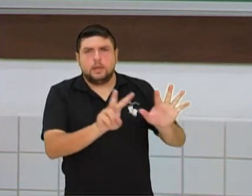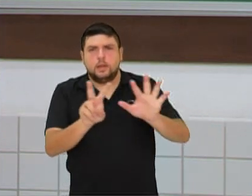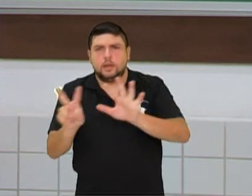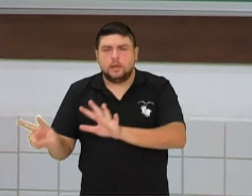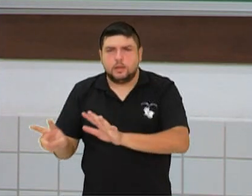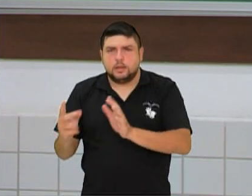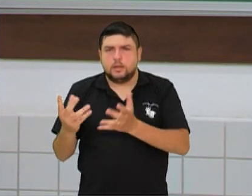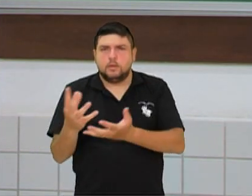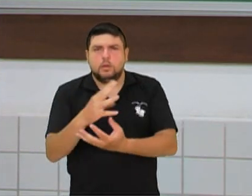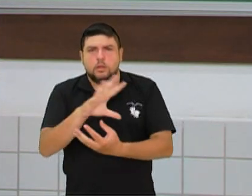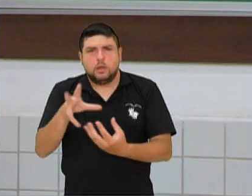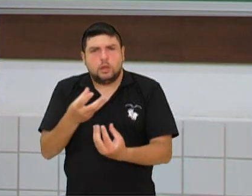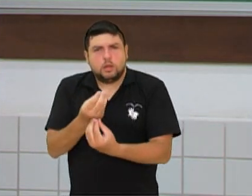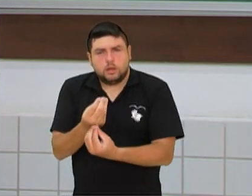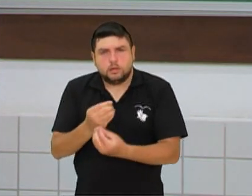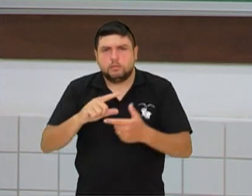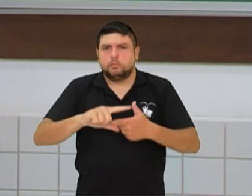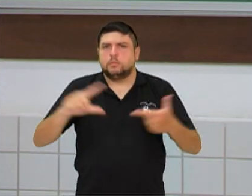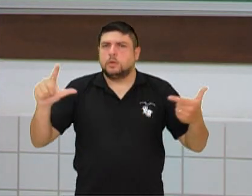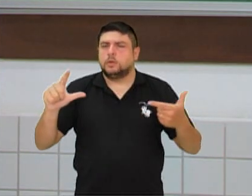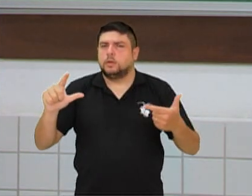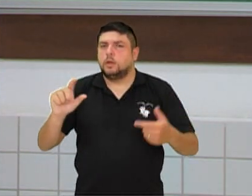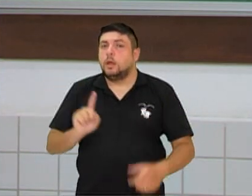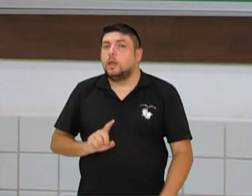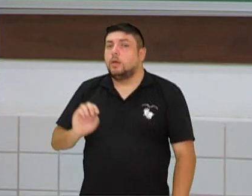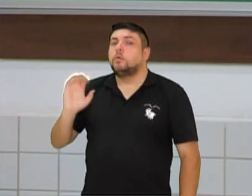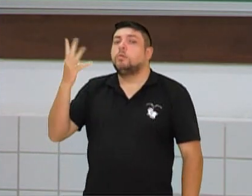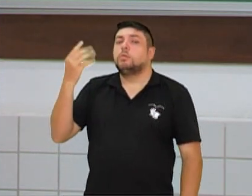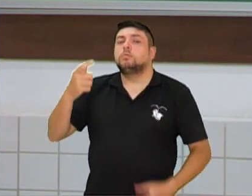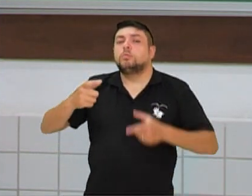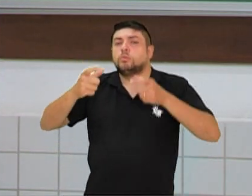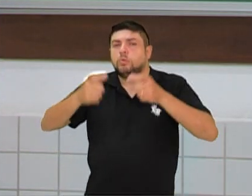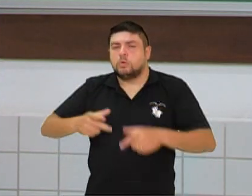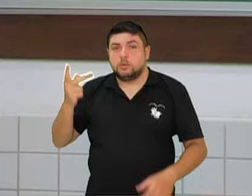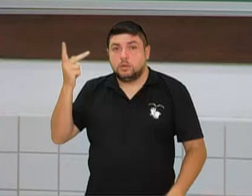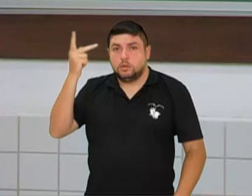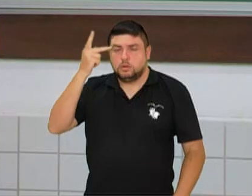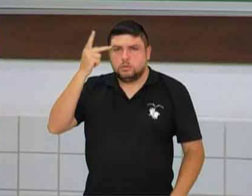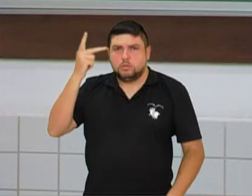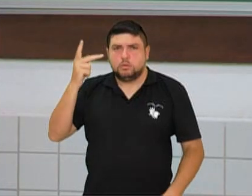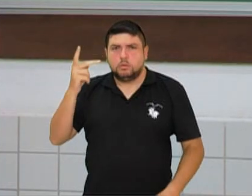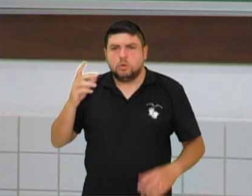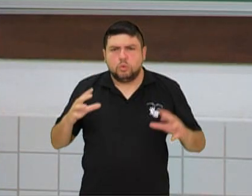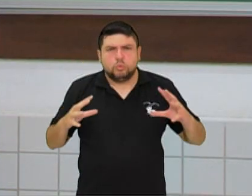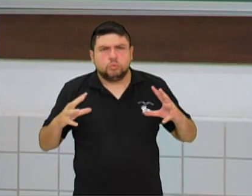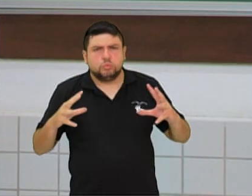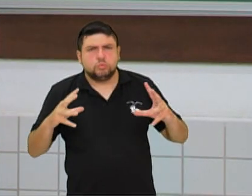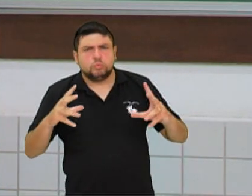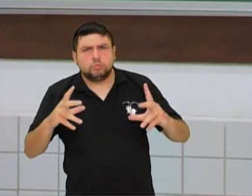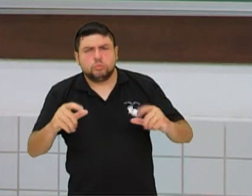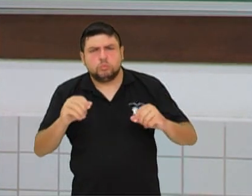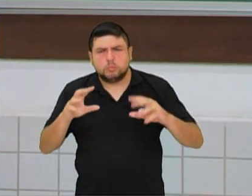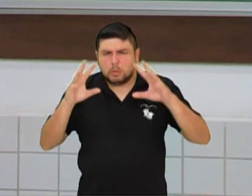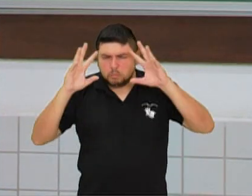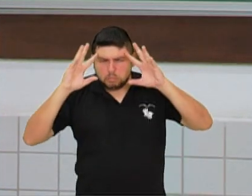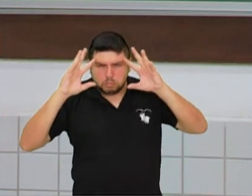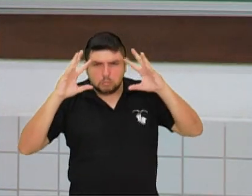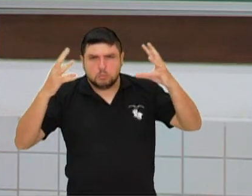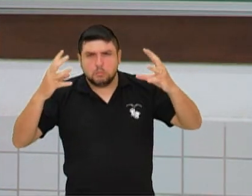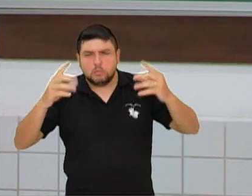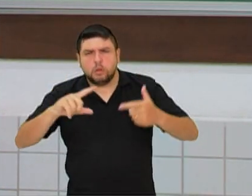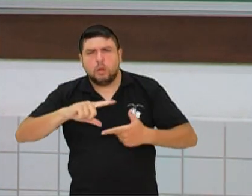Arte Moderna que ocorreu lá em São Paulo, que ali os artistas modernistas vieram para quebrar padrões? Lembram disso?